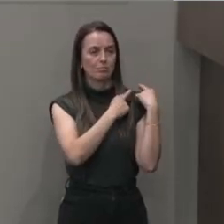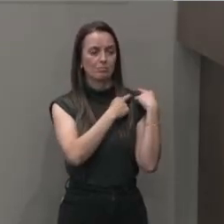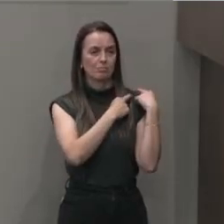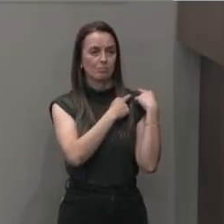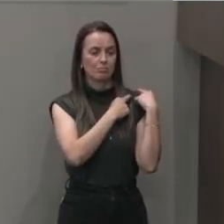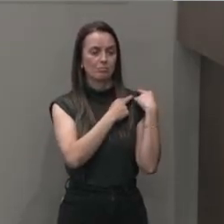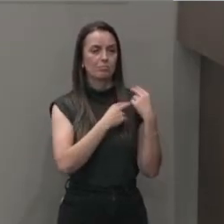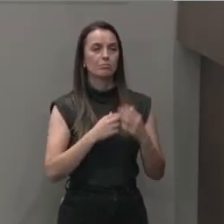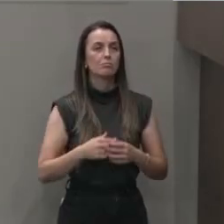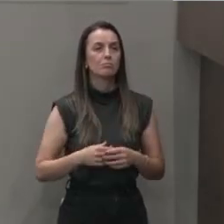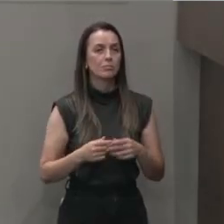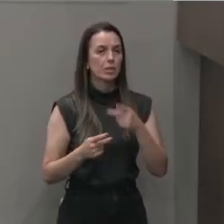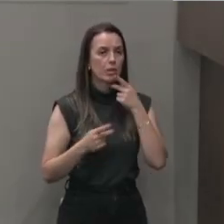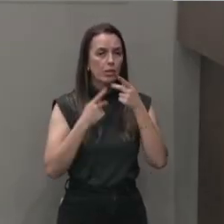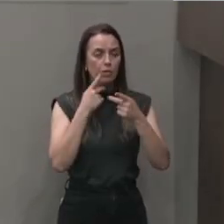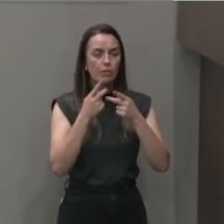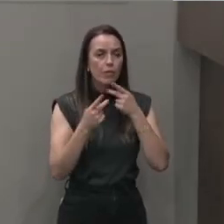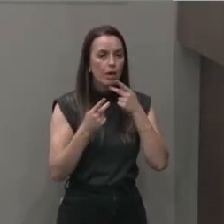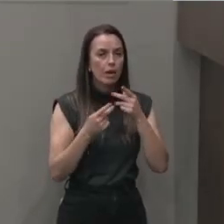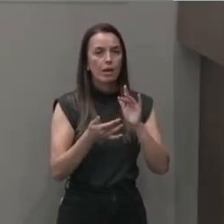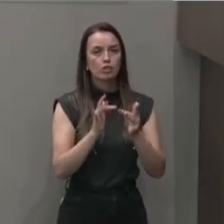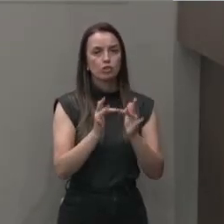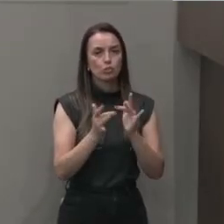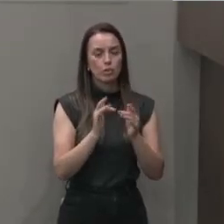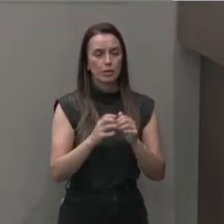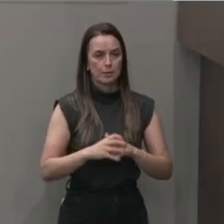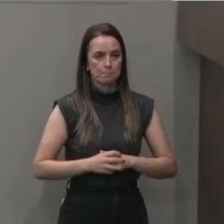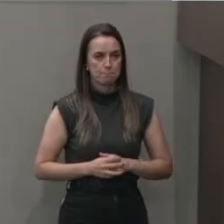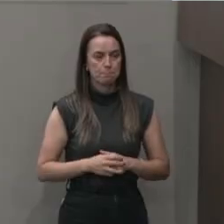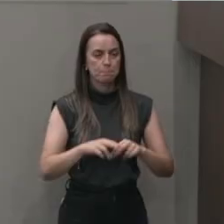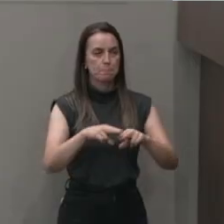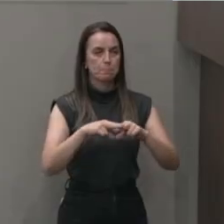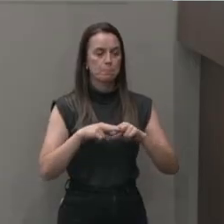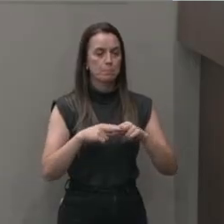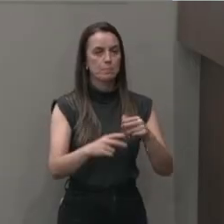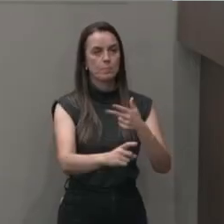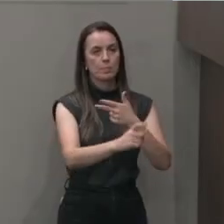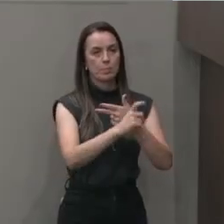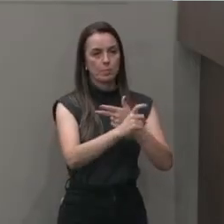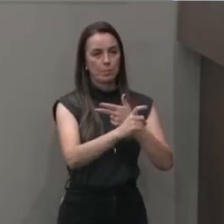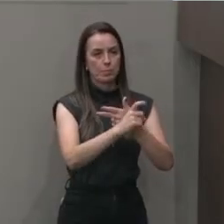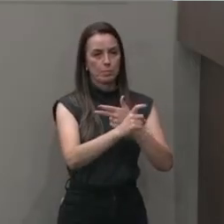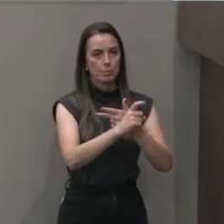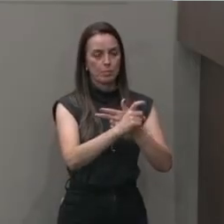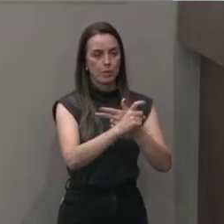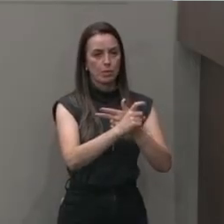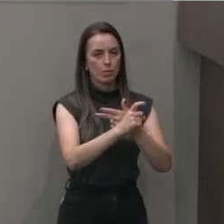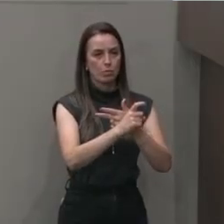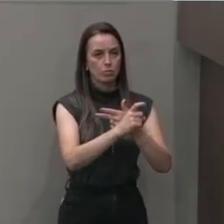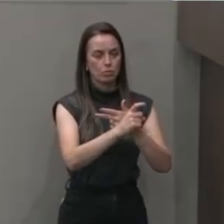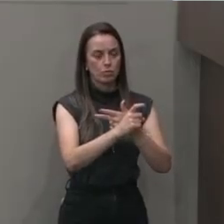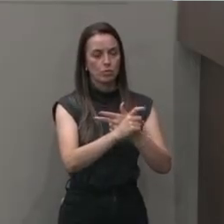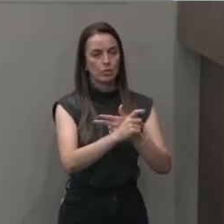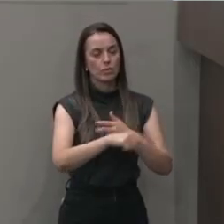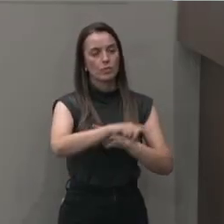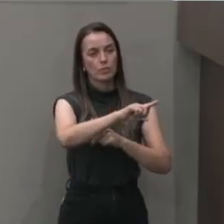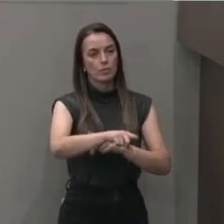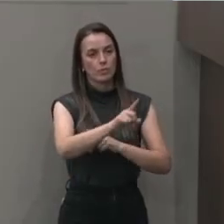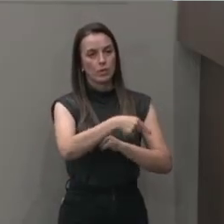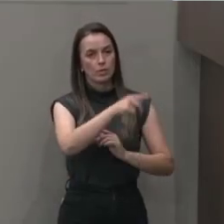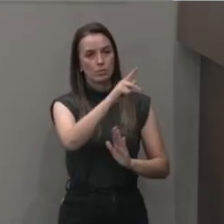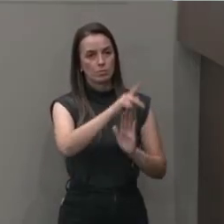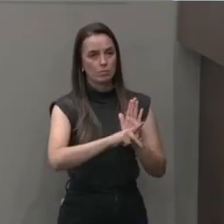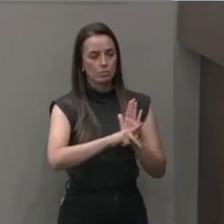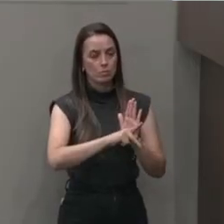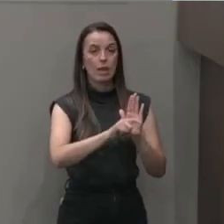de fazermos contrapartidas aqui. Então, portanto, o Executivo Municipal, por isso que o Executivo Municipal veta o projeto, veta